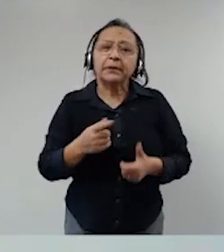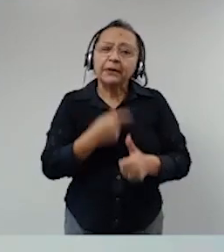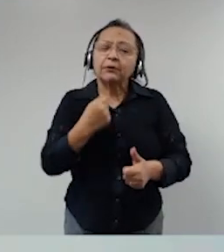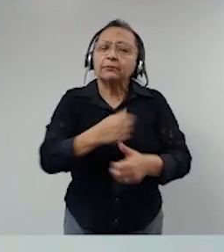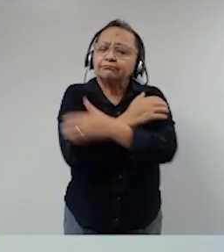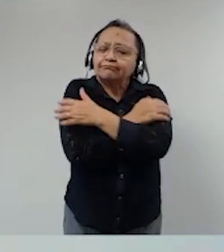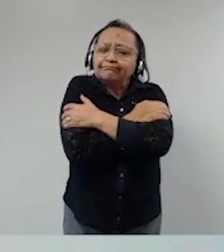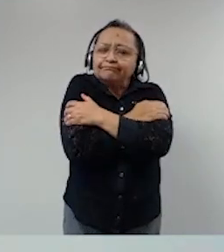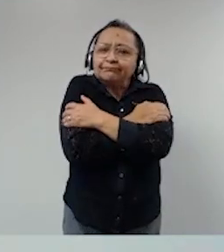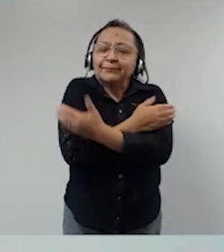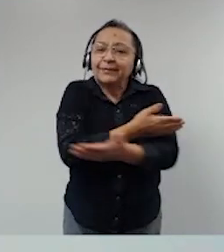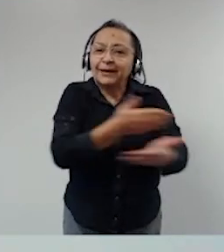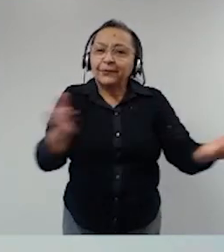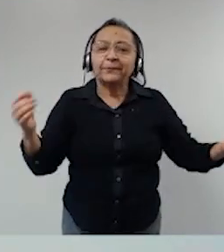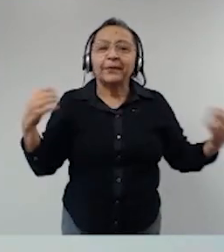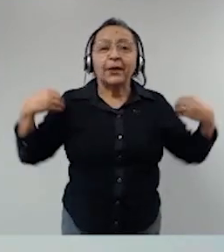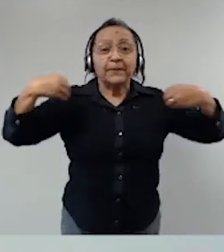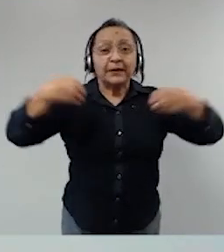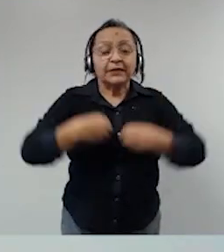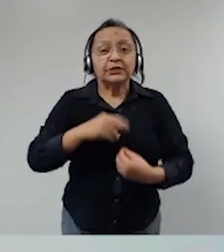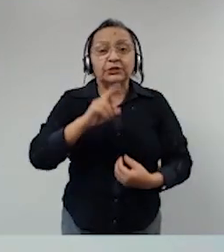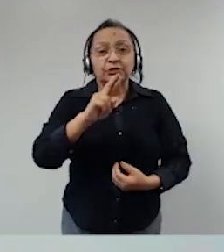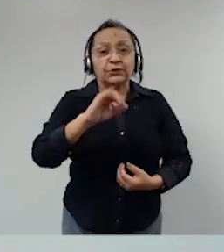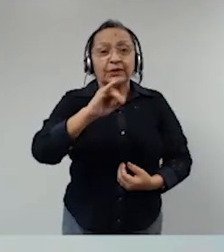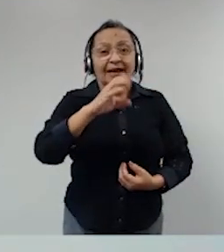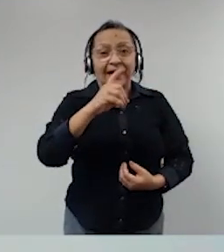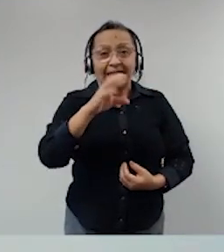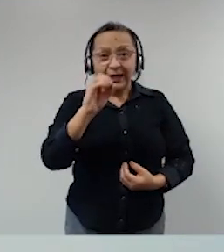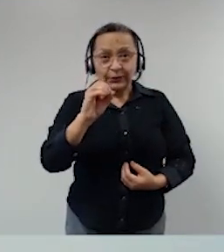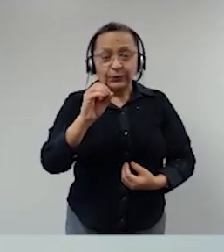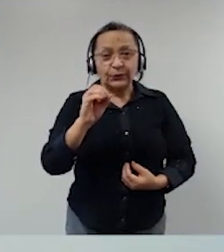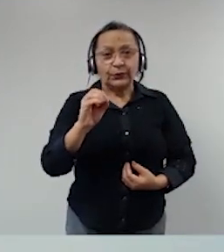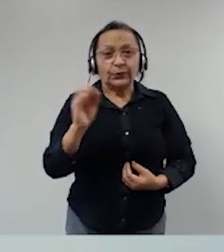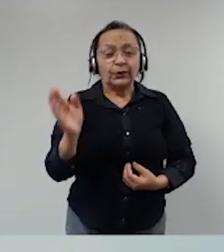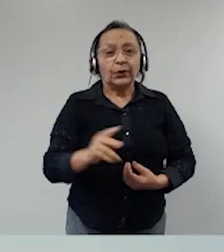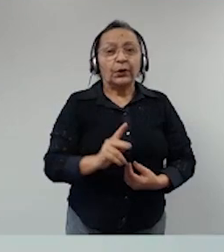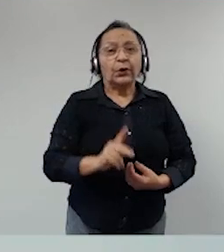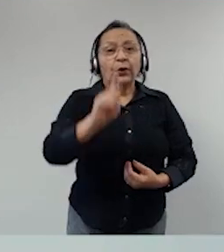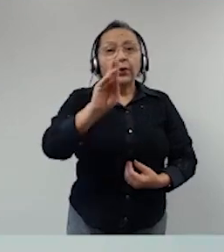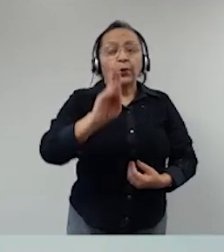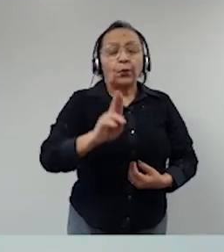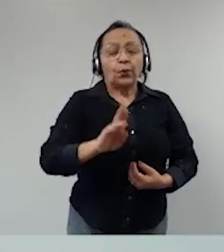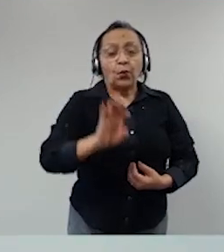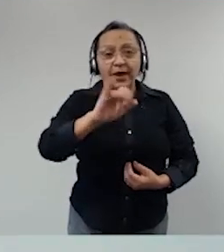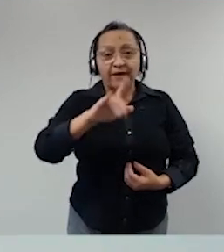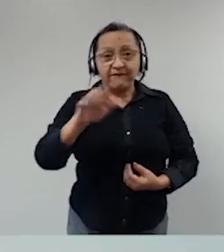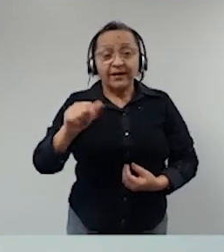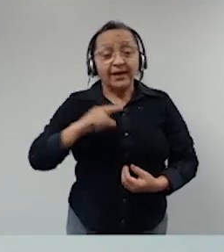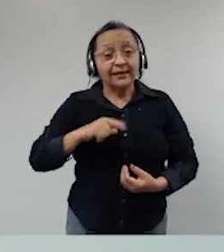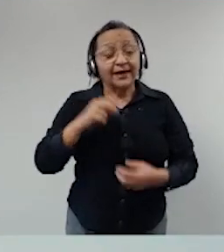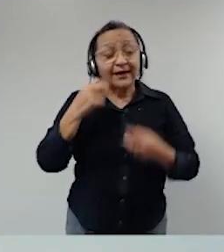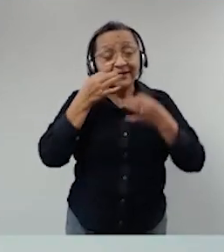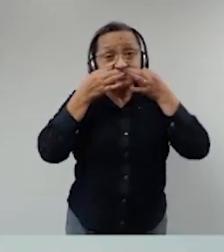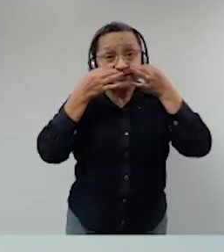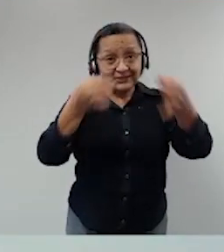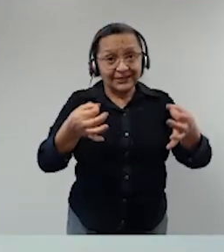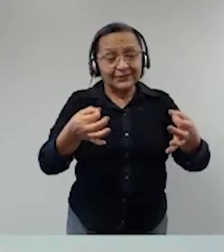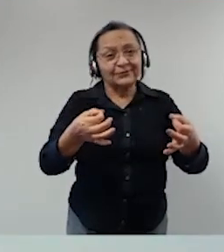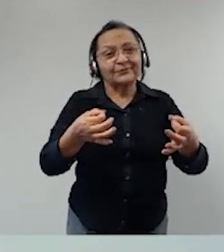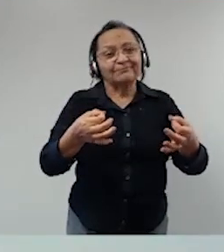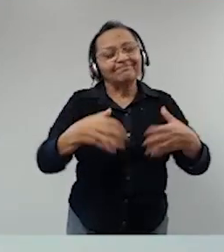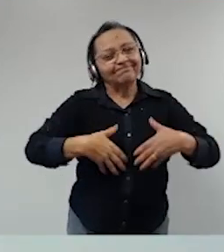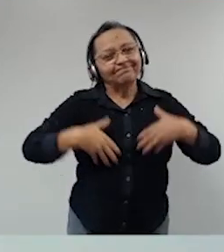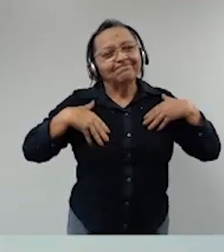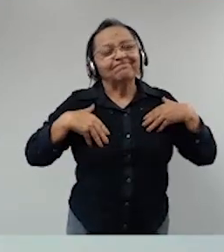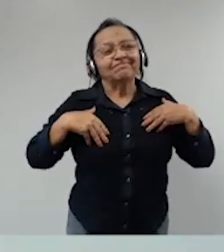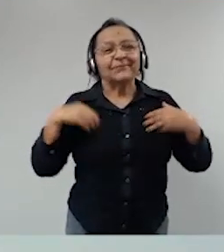para o ministro Ricardo Cueva, que acaba de me mandar uma mensagem elogiando o quadro, está nos assistindo, e é muita honra para nós,